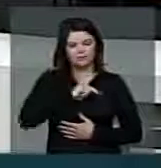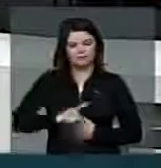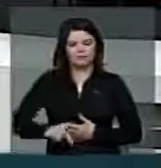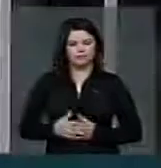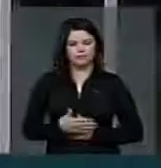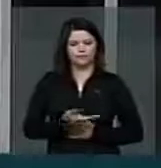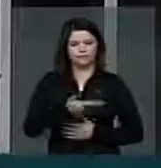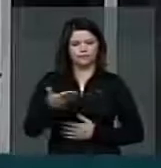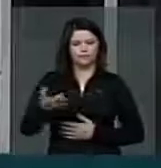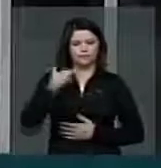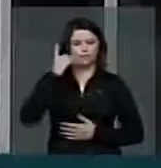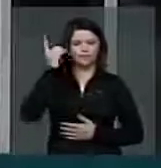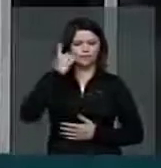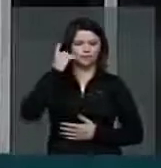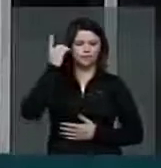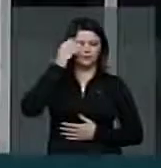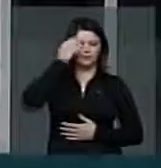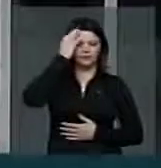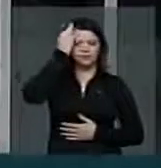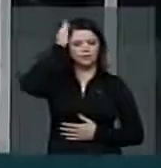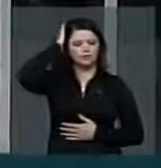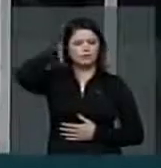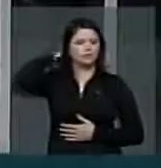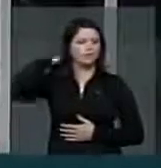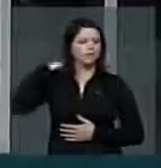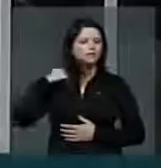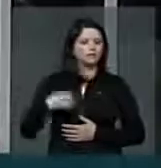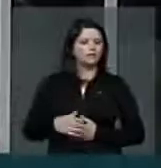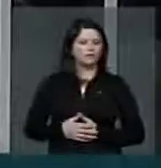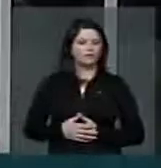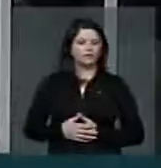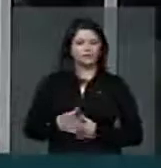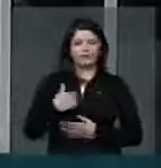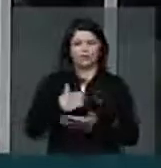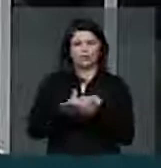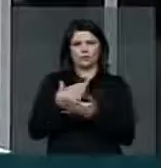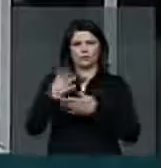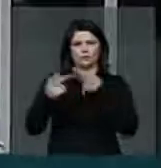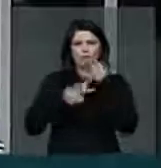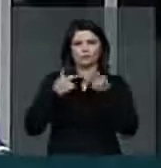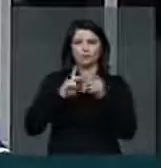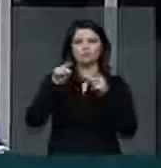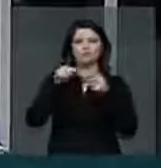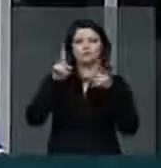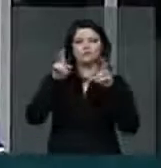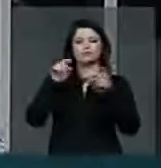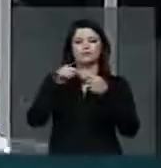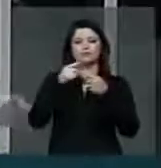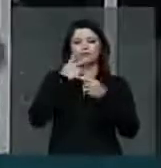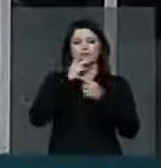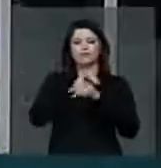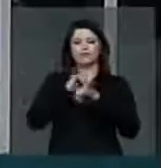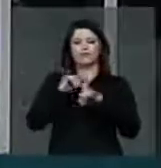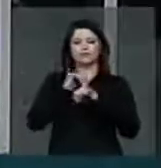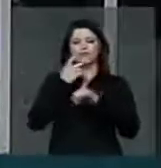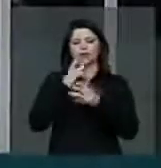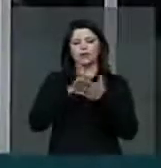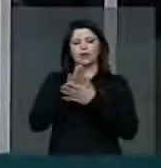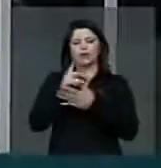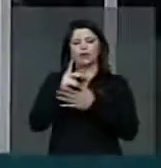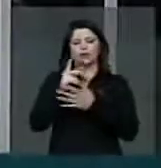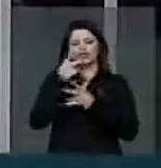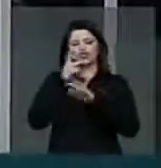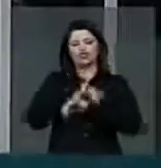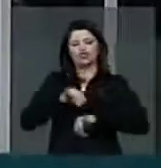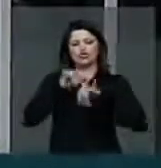presidente, senhores deputados, eu inicio a minha fala com uma matéria que acabou de ser